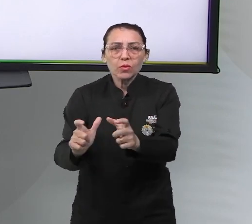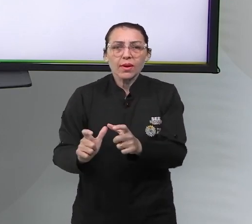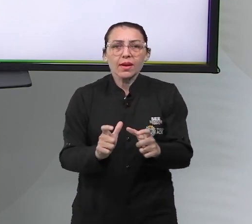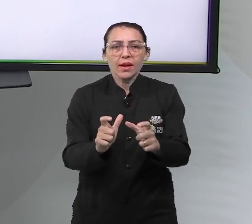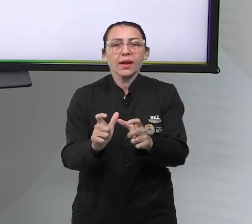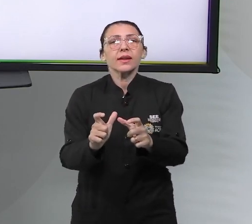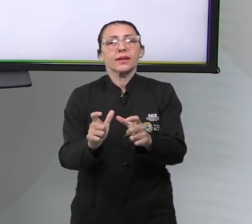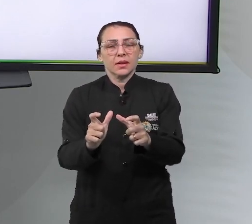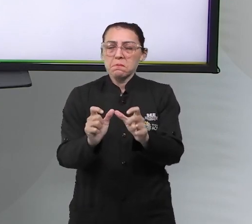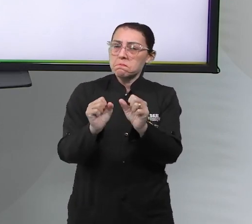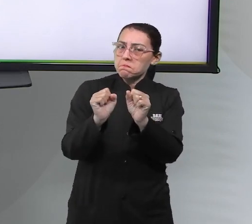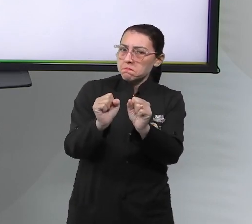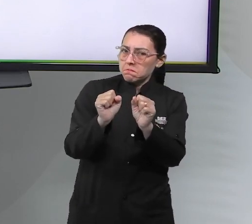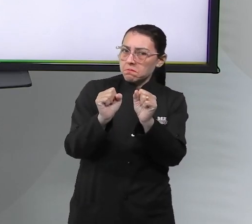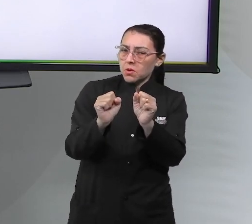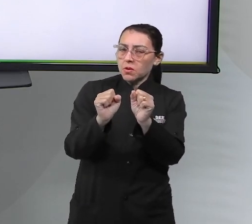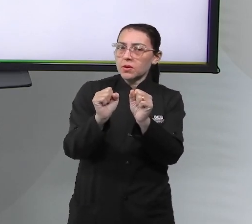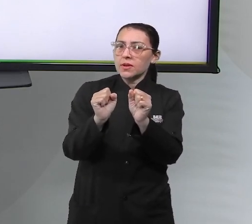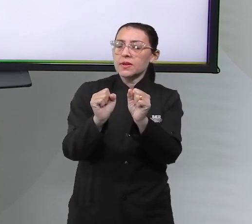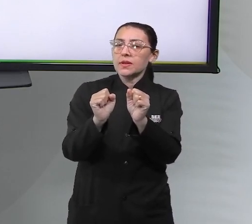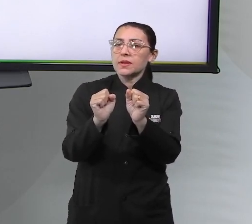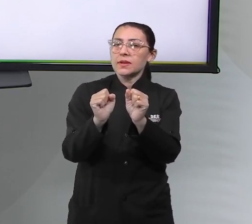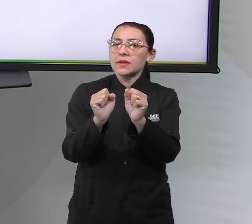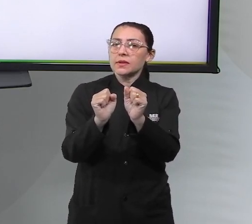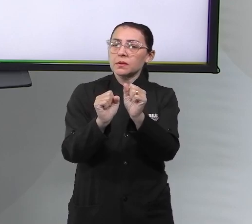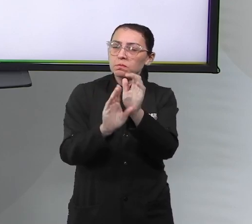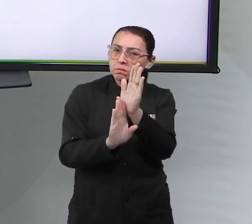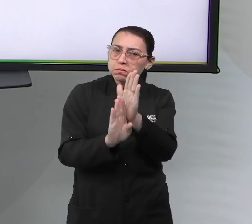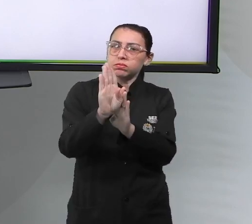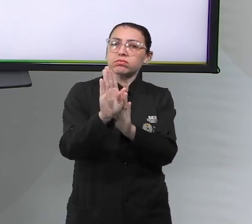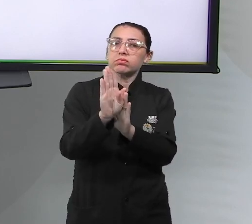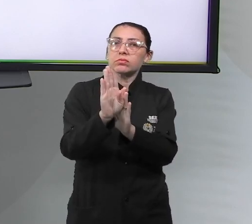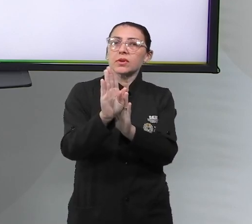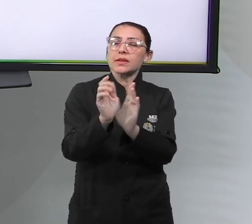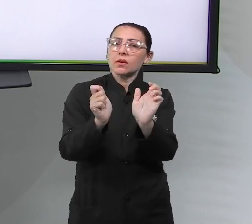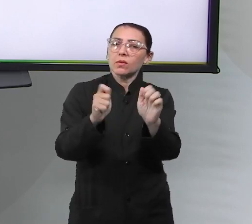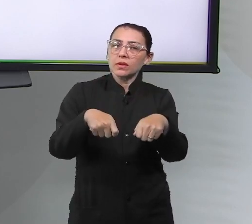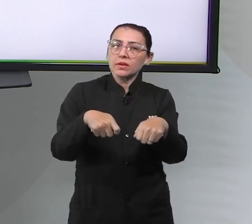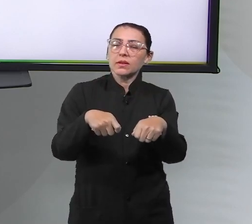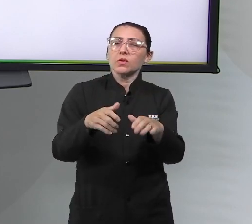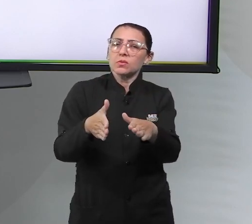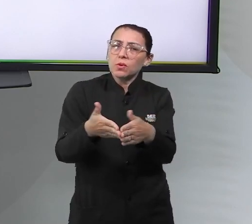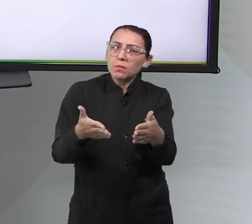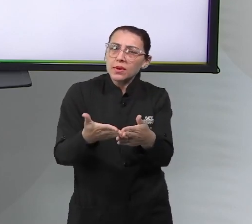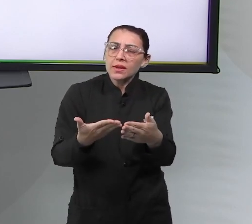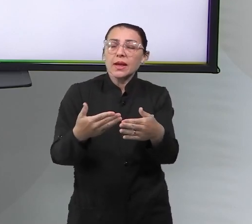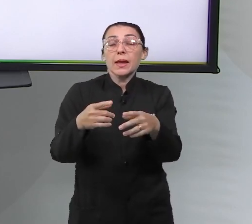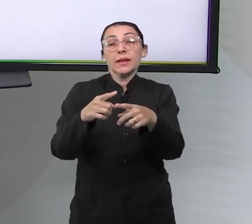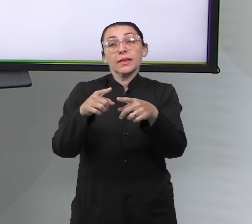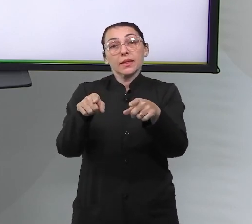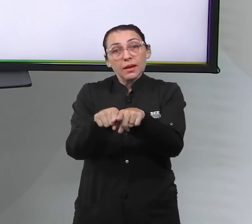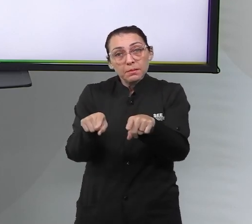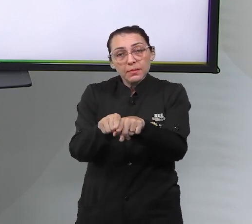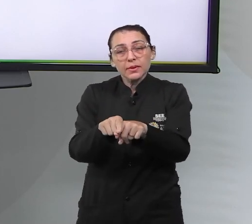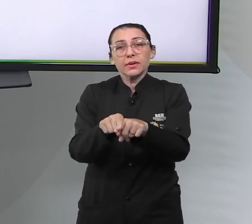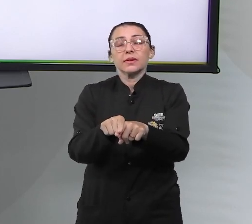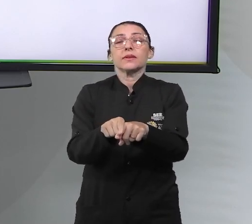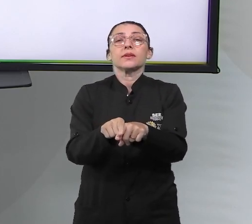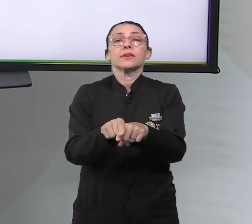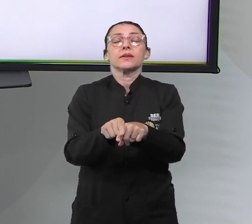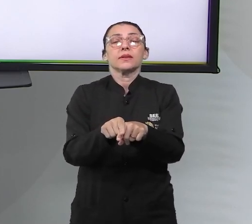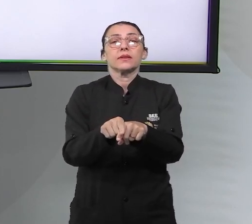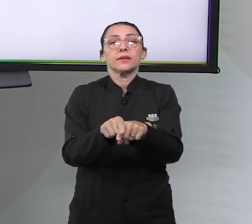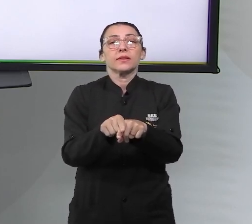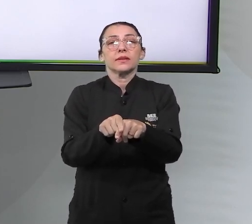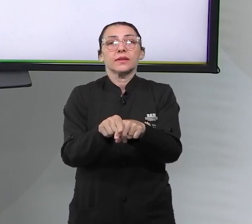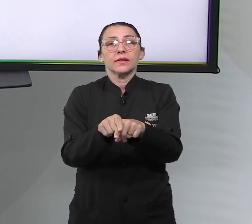lugares em que elas possam superar justamente essa condição. Da mesma forma que, de uma